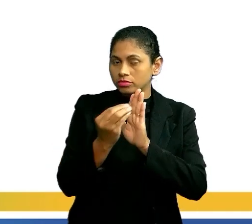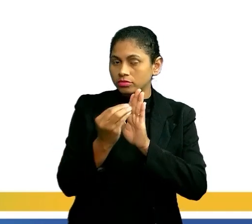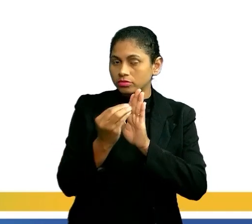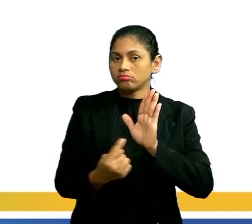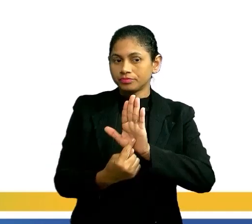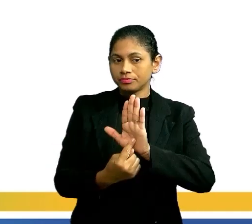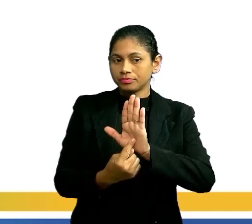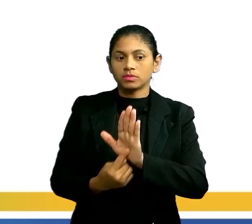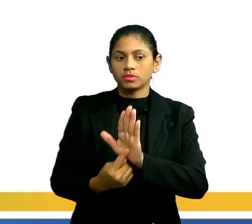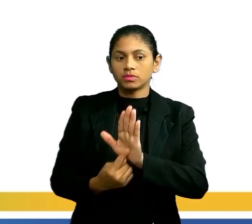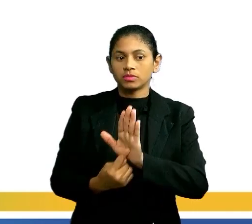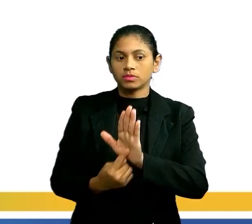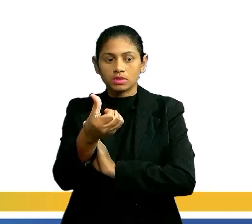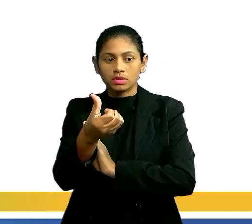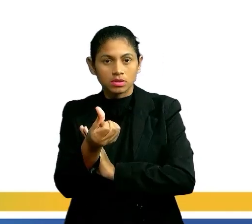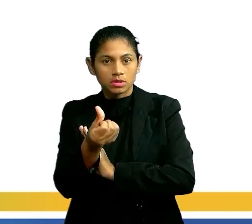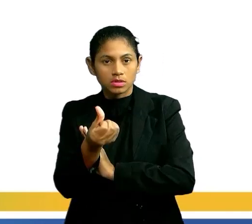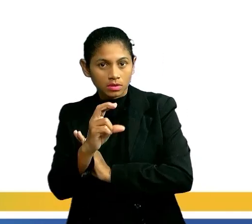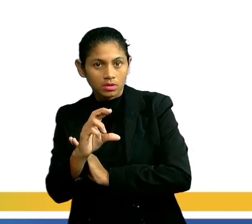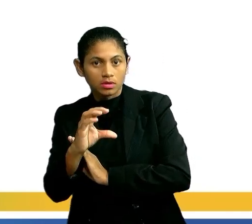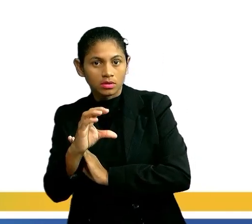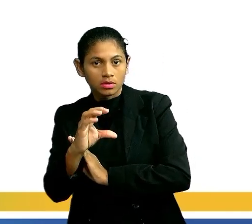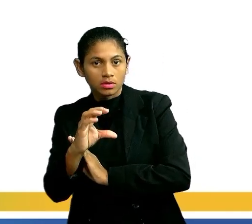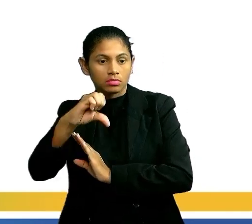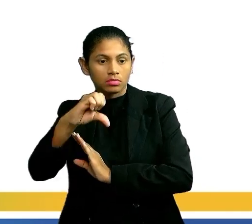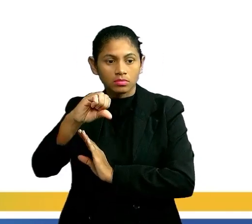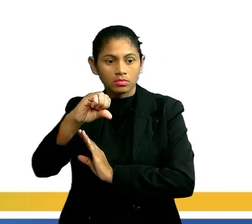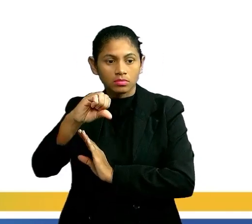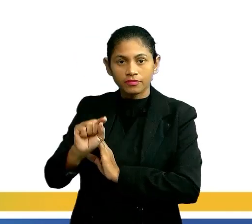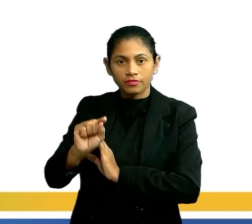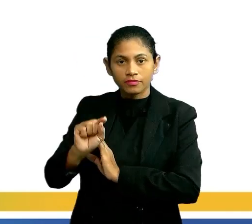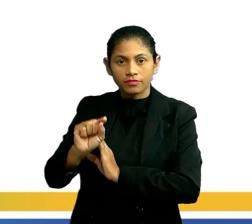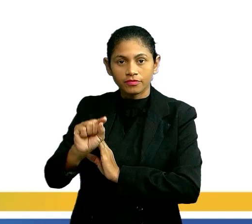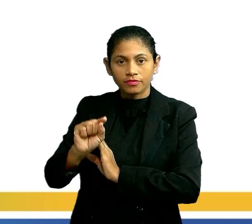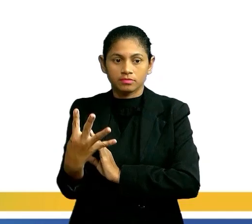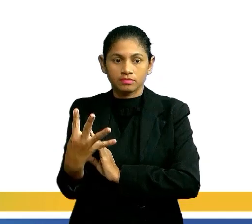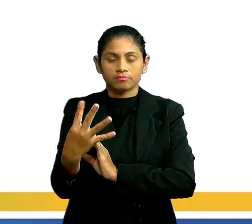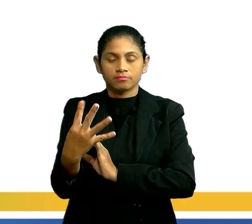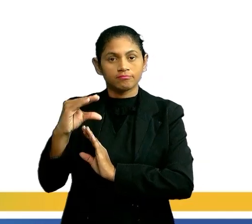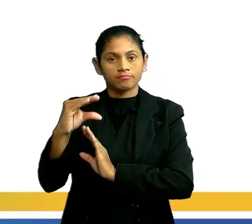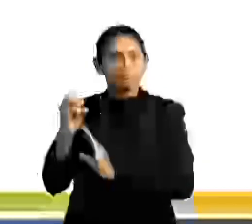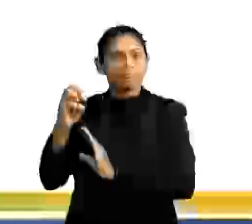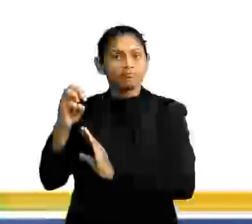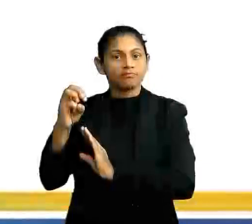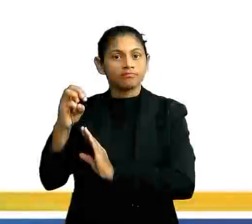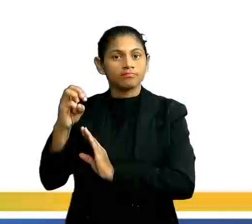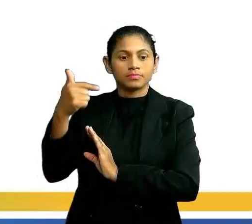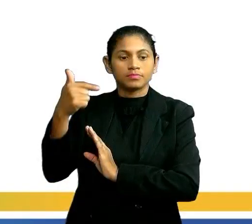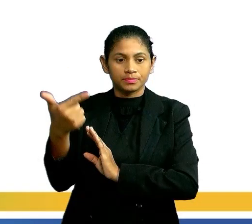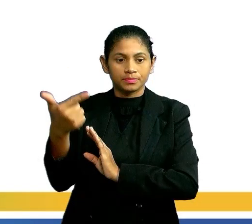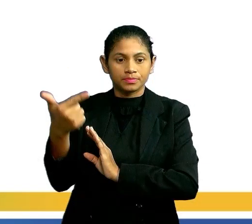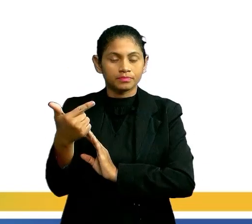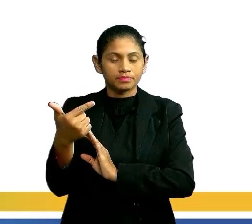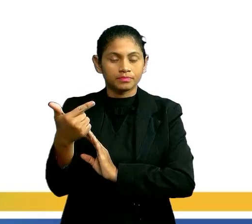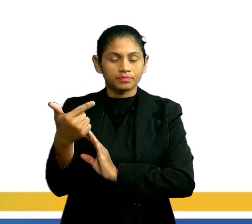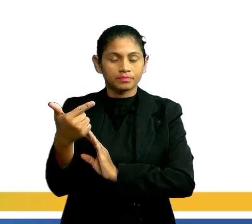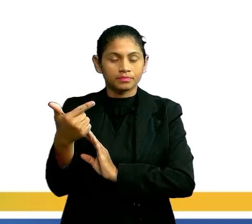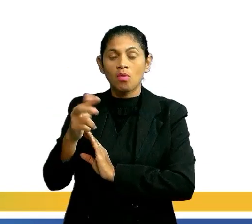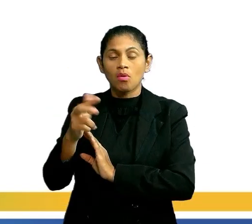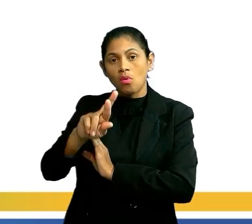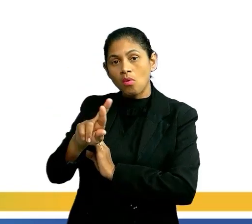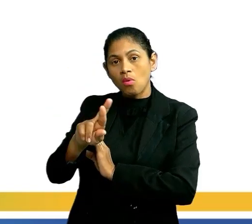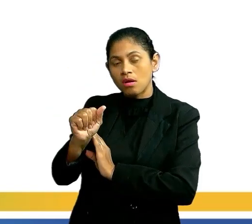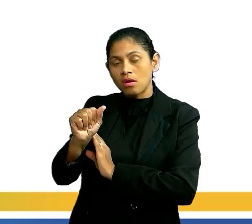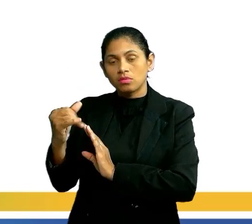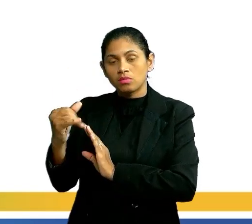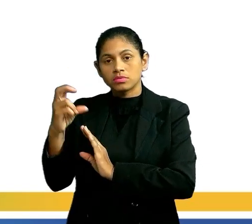vezes 3,14 vezes 5. Por quê, professor? Porque aqui está dizendo que o π é 3,14 e o raio é 5.